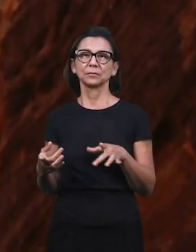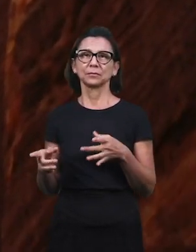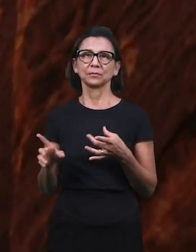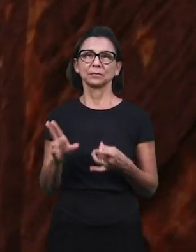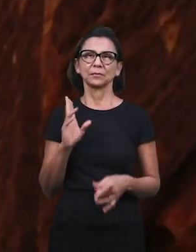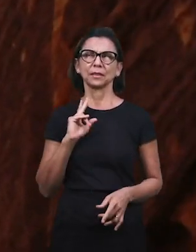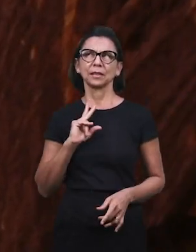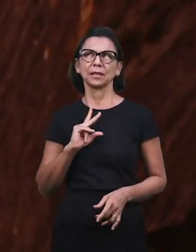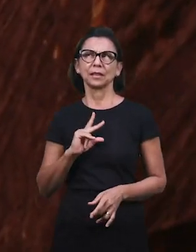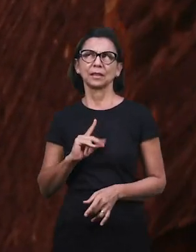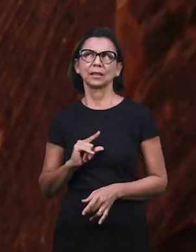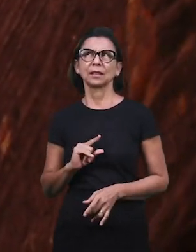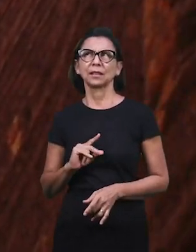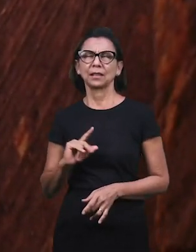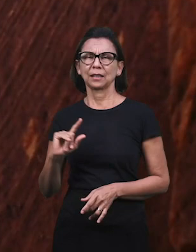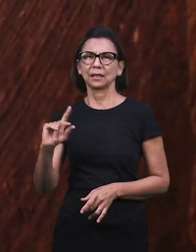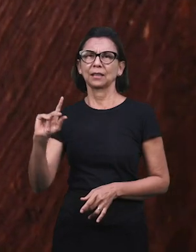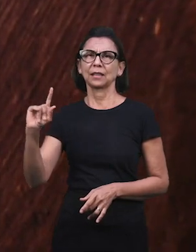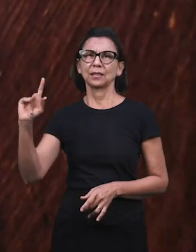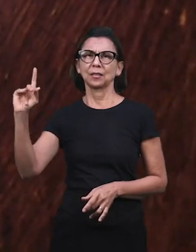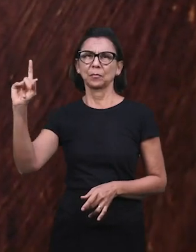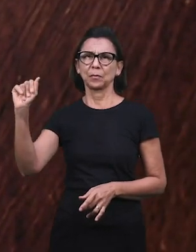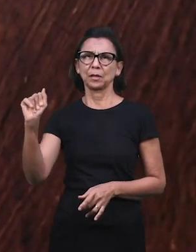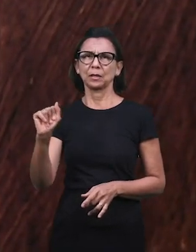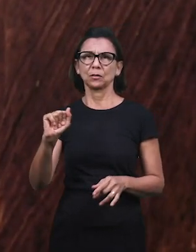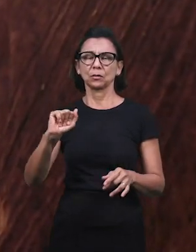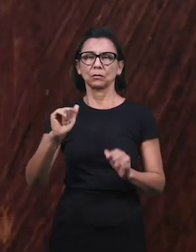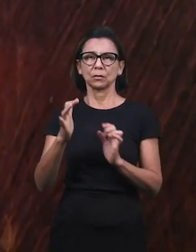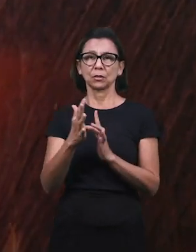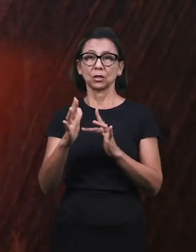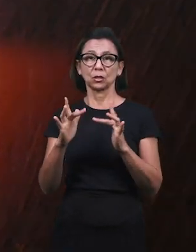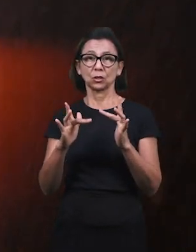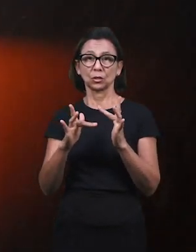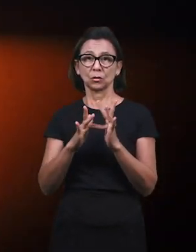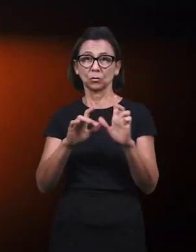para bem te defender.